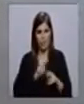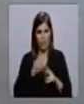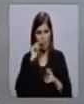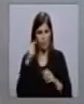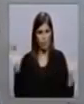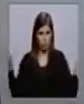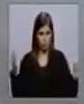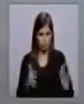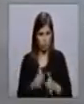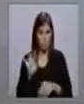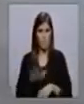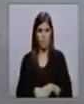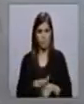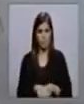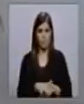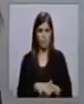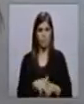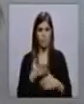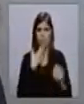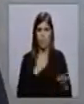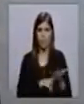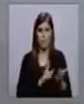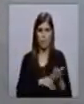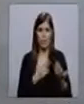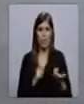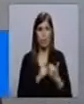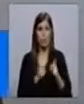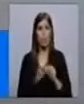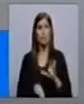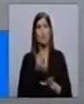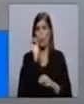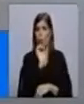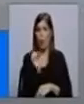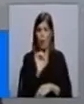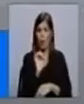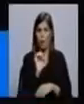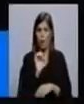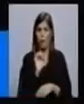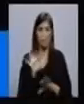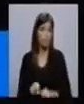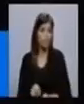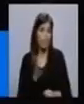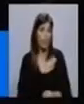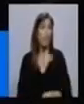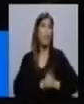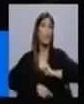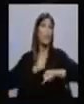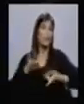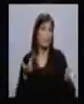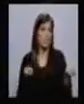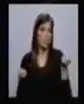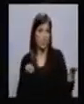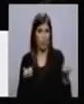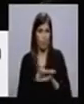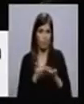menos e, efetivamente, agora não é uma questão de escolha, é mesmo uma questão de agarrar aquilo que nos dão. A gestão da saúde e a